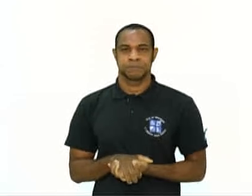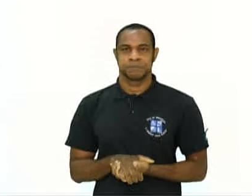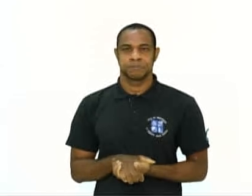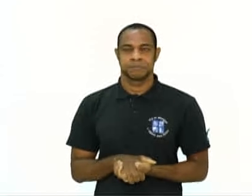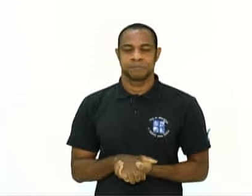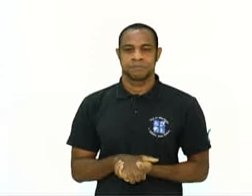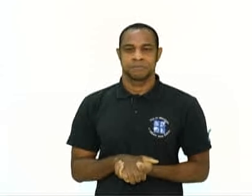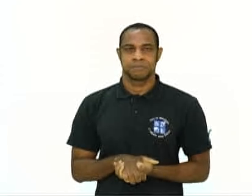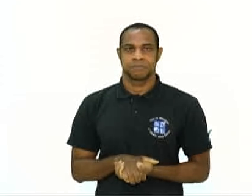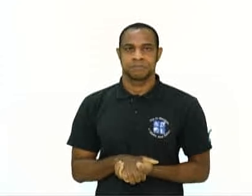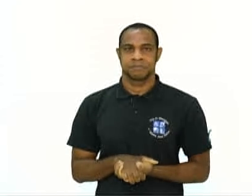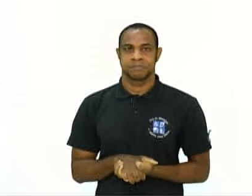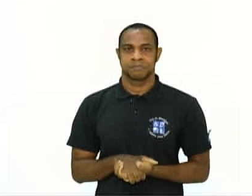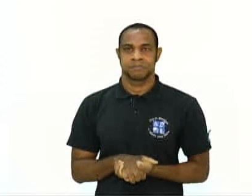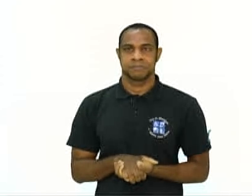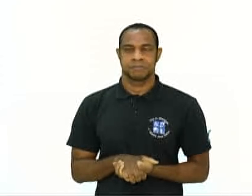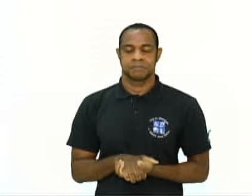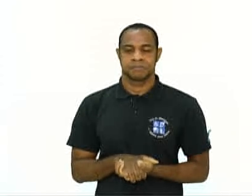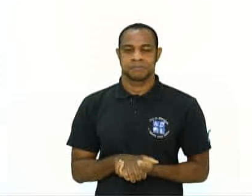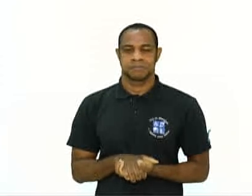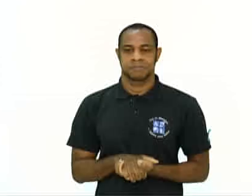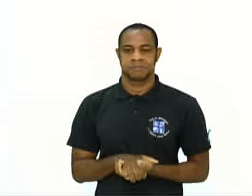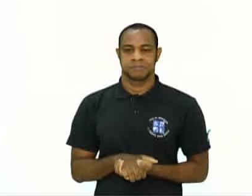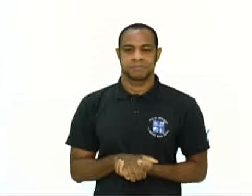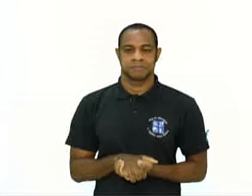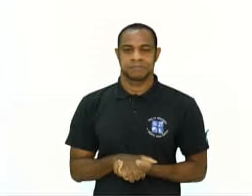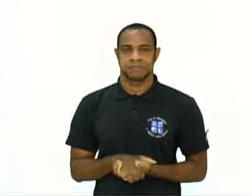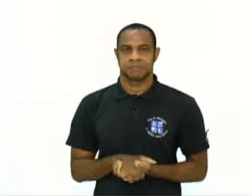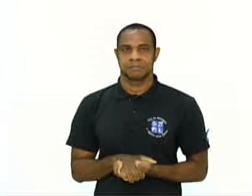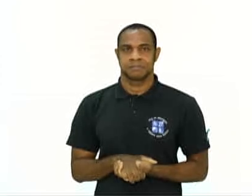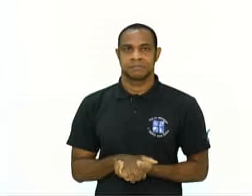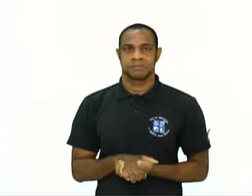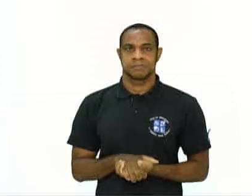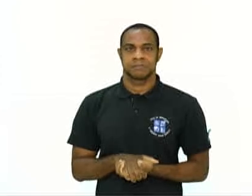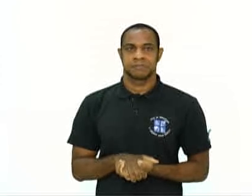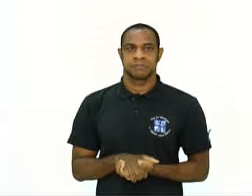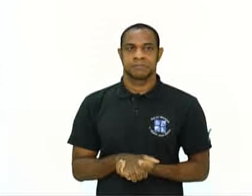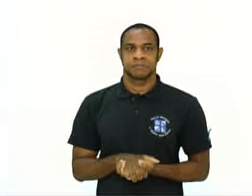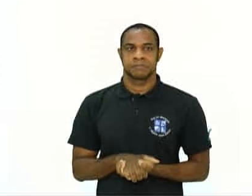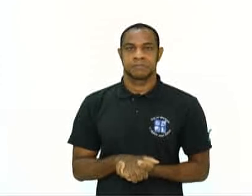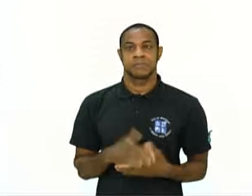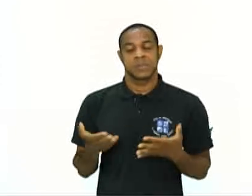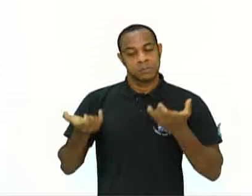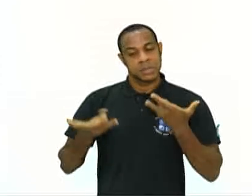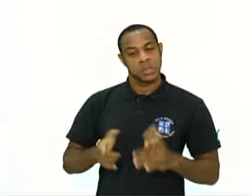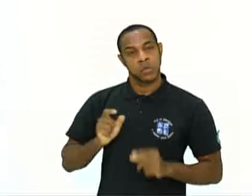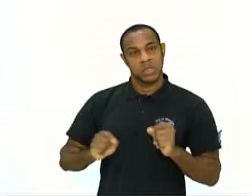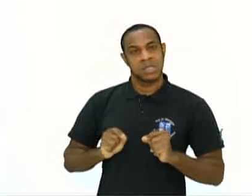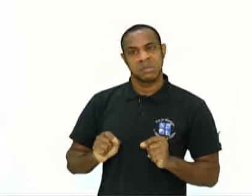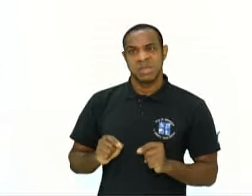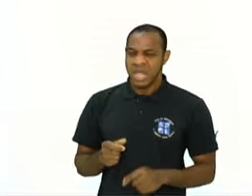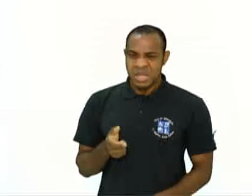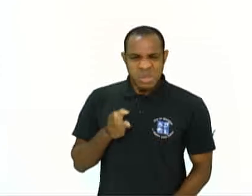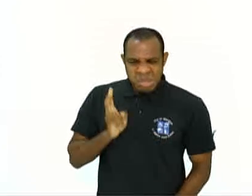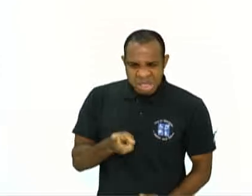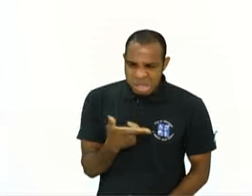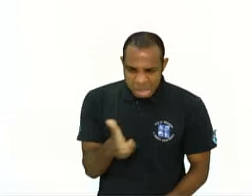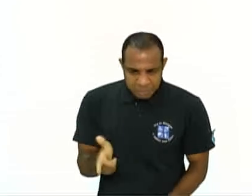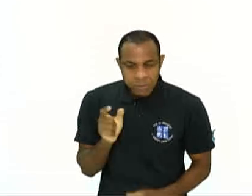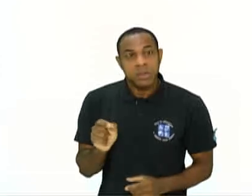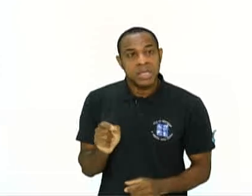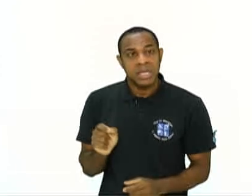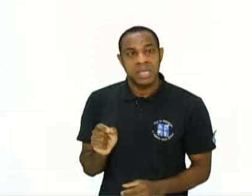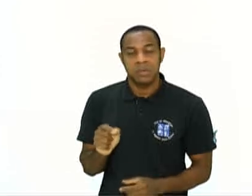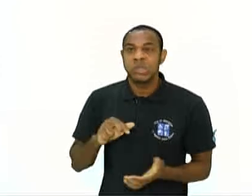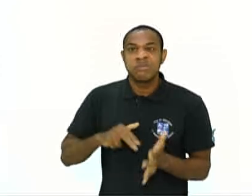hold exactly the same values or do things in the same way. Então, ele está dizendo que nem sempre, né, isso